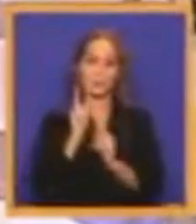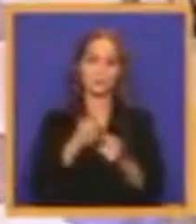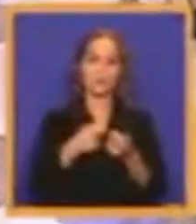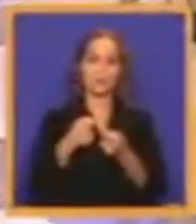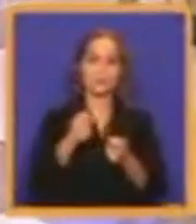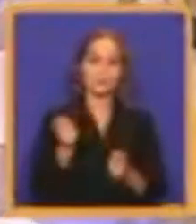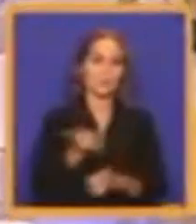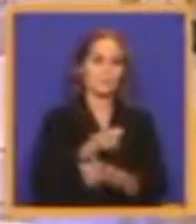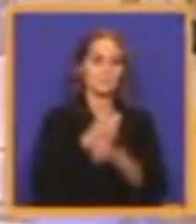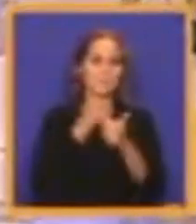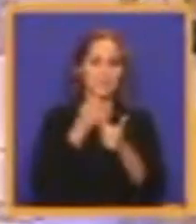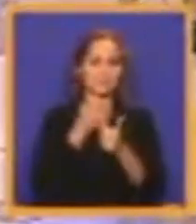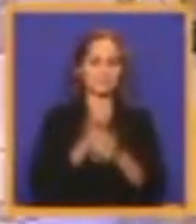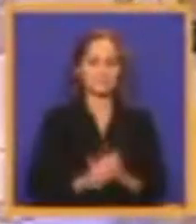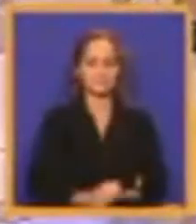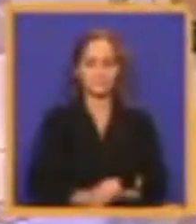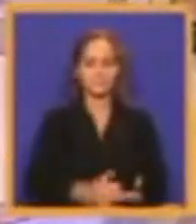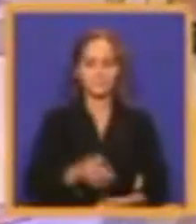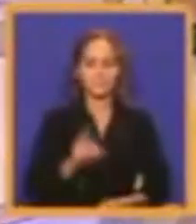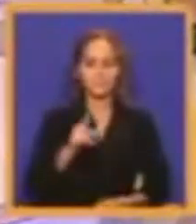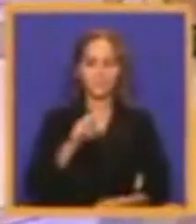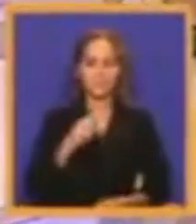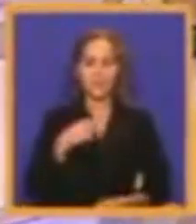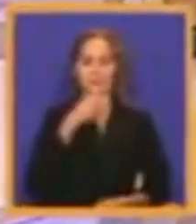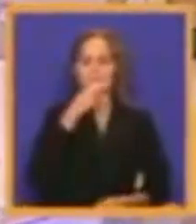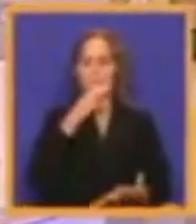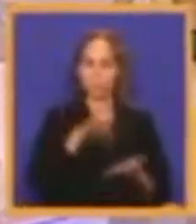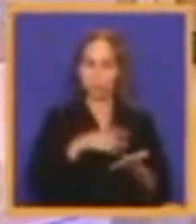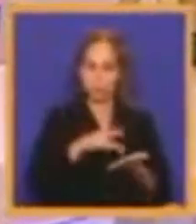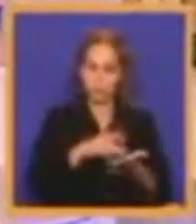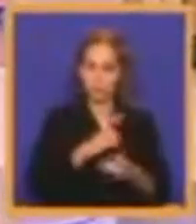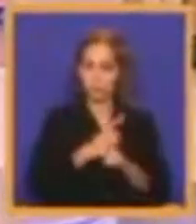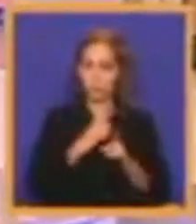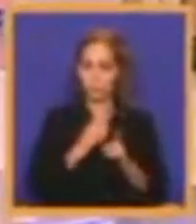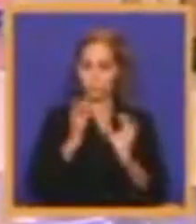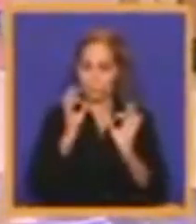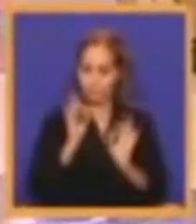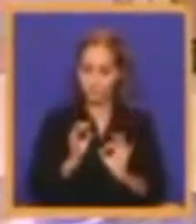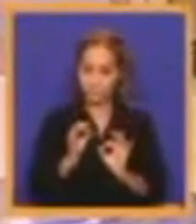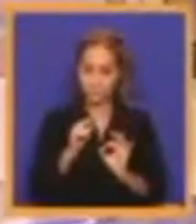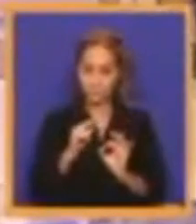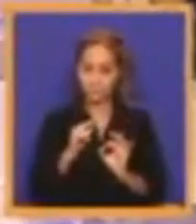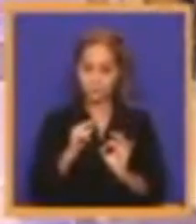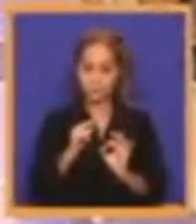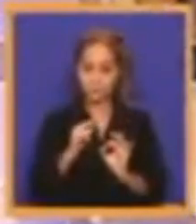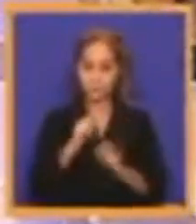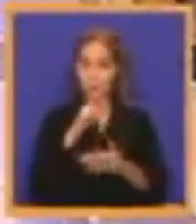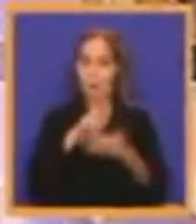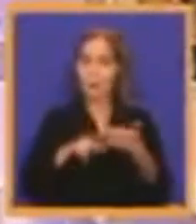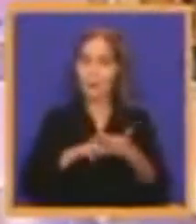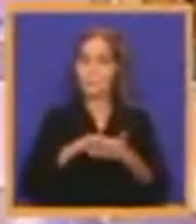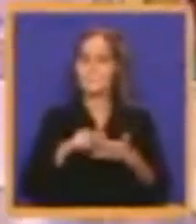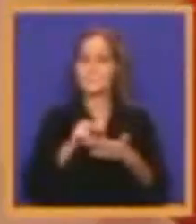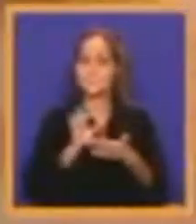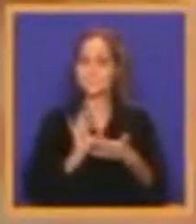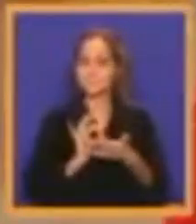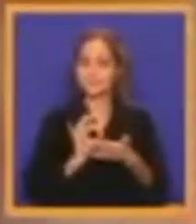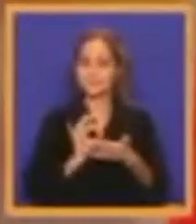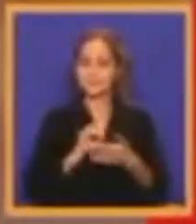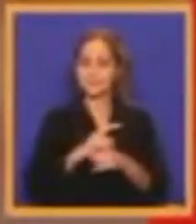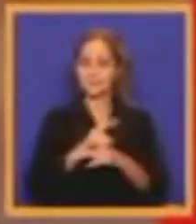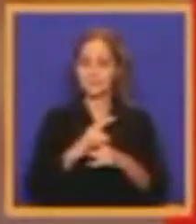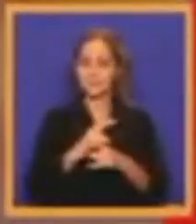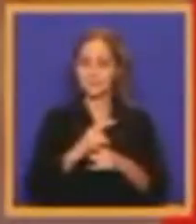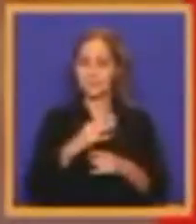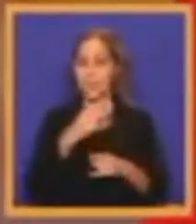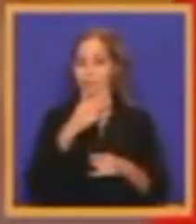ainda de acordo com esta previsão. Paulo, ora, falou do livro porque de facto isto foi uma longa bíblia, caminhada já de conversa para passar pelos